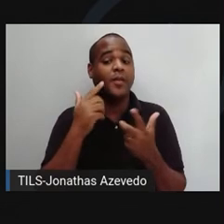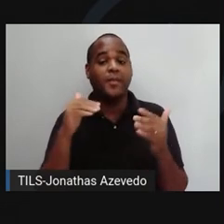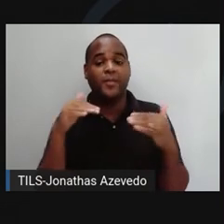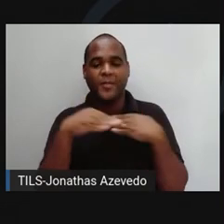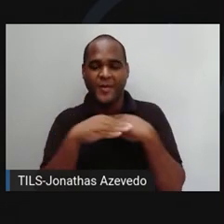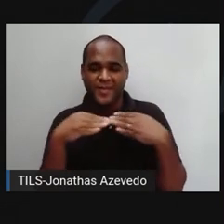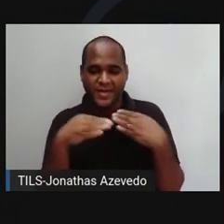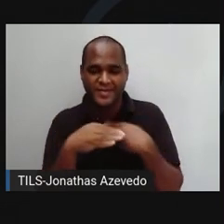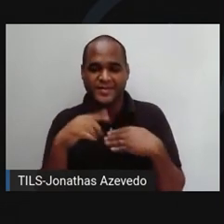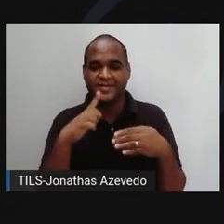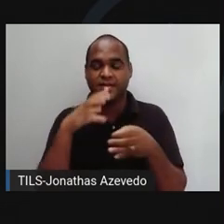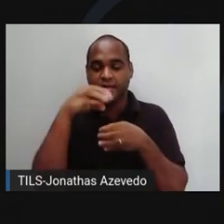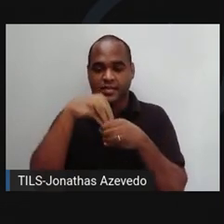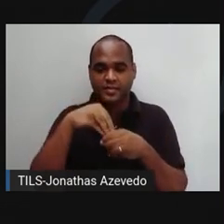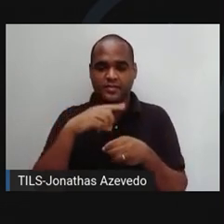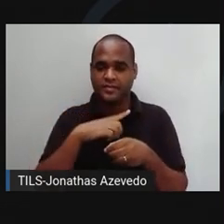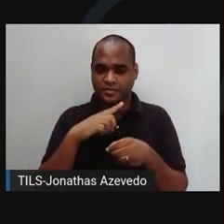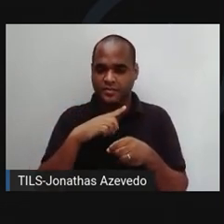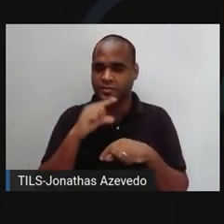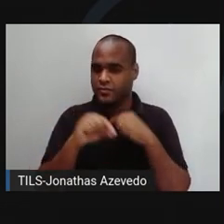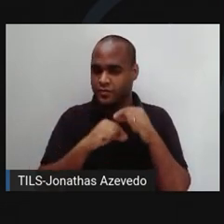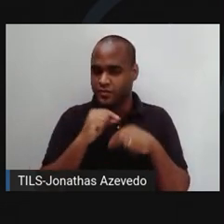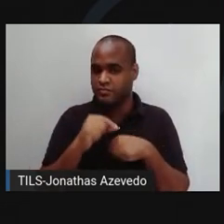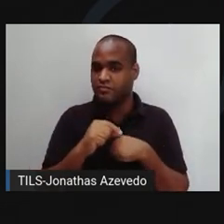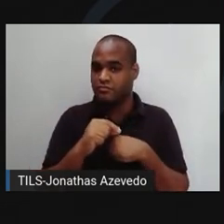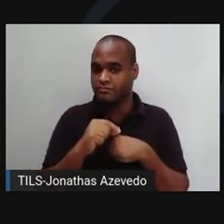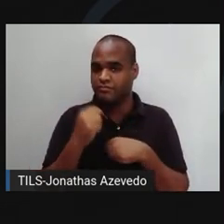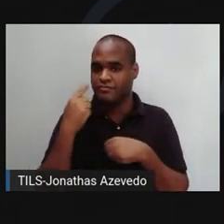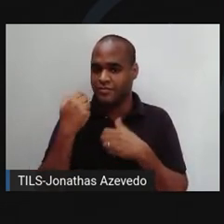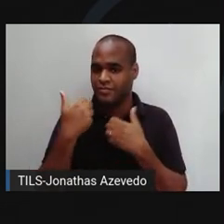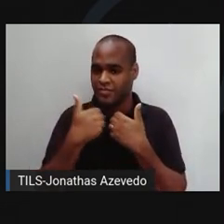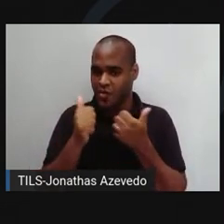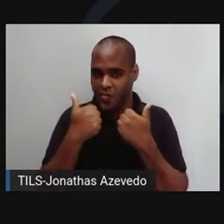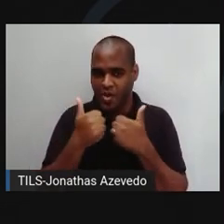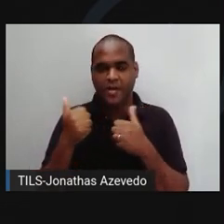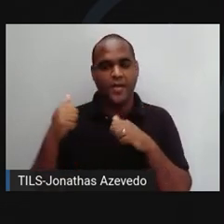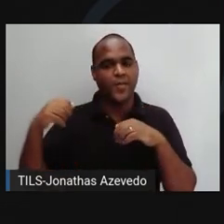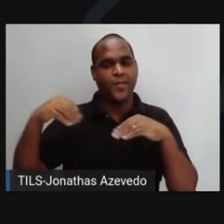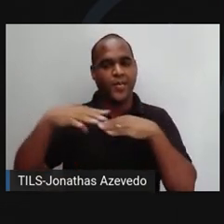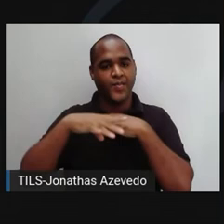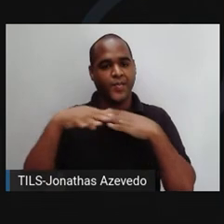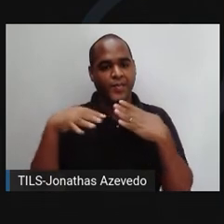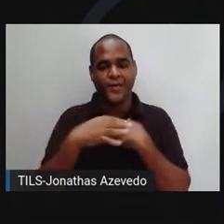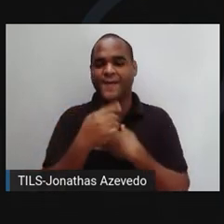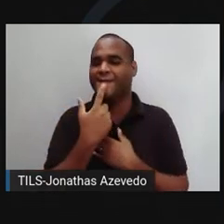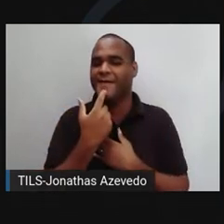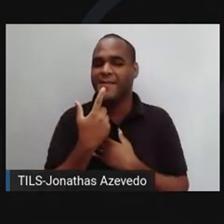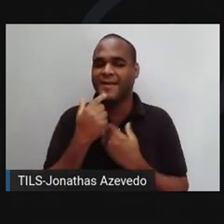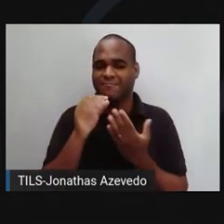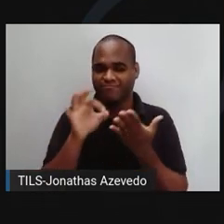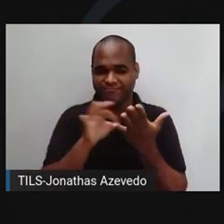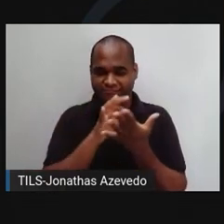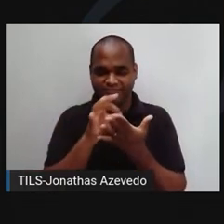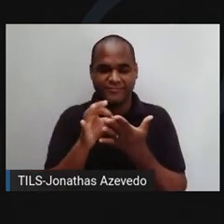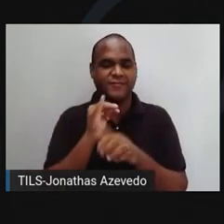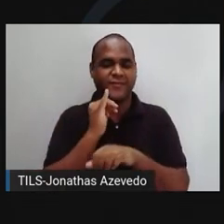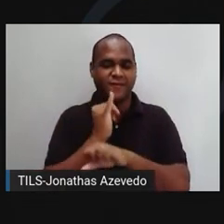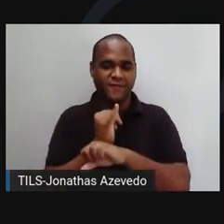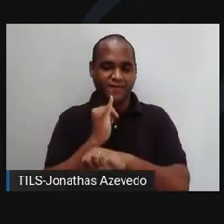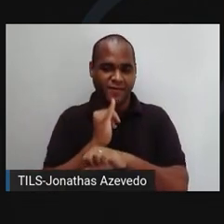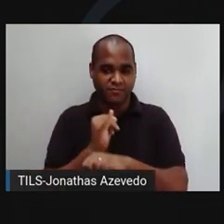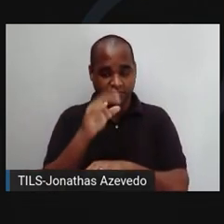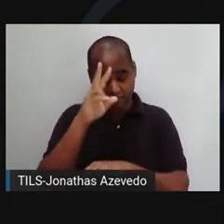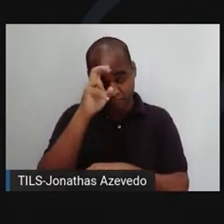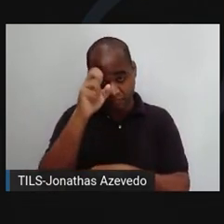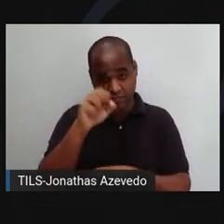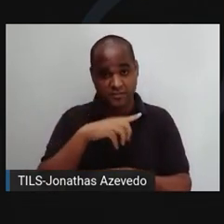Dentro do vaso sanguíneo capilar tem um ônibus enorme. Ele é chamado de glóbulo vermelho e está cheio de ferro. Quase 70